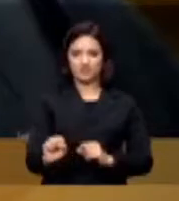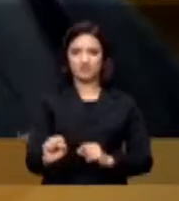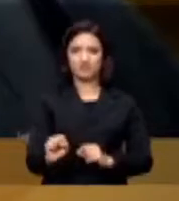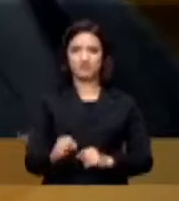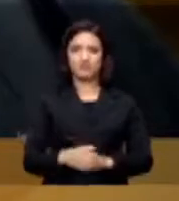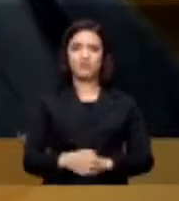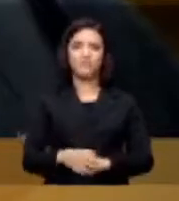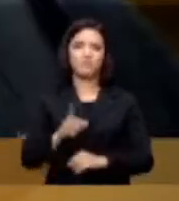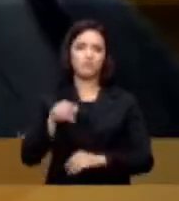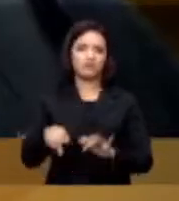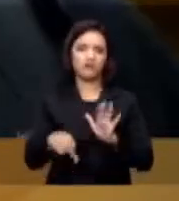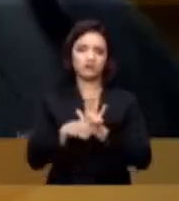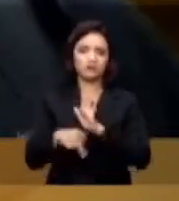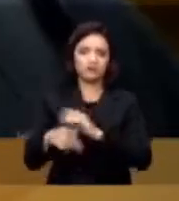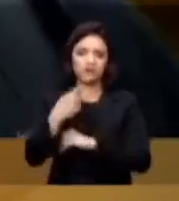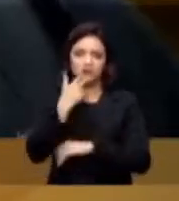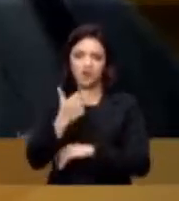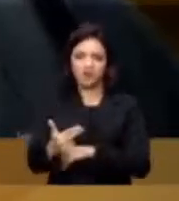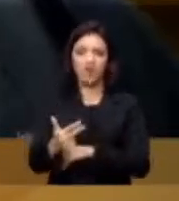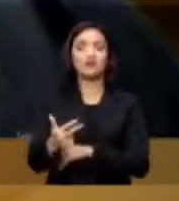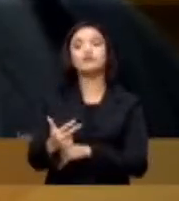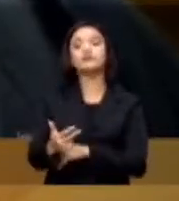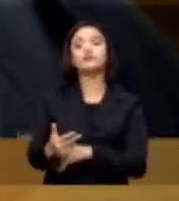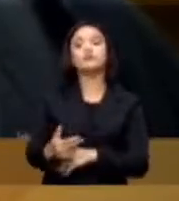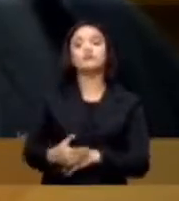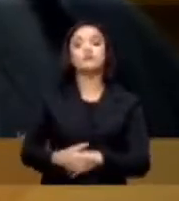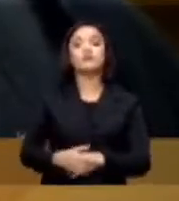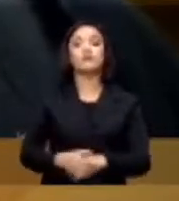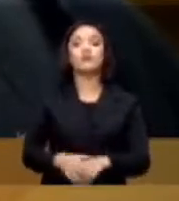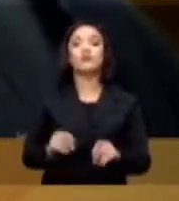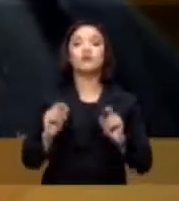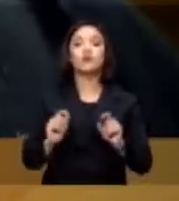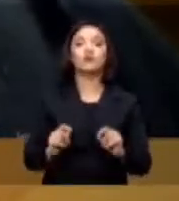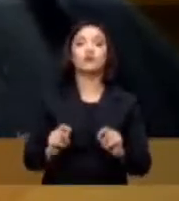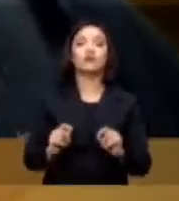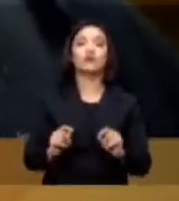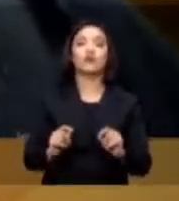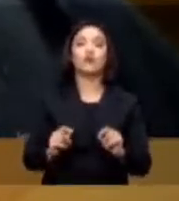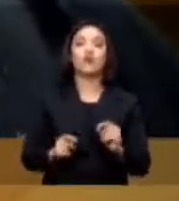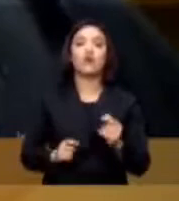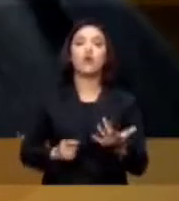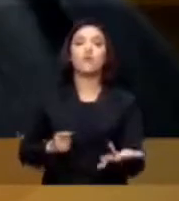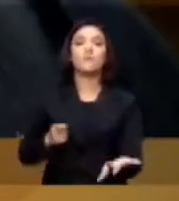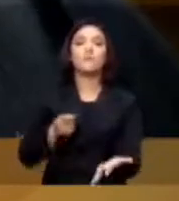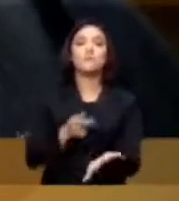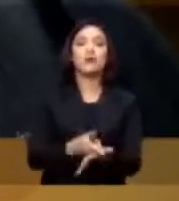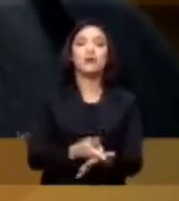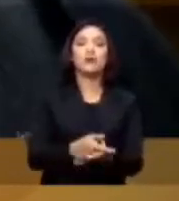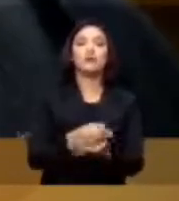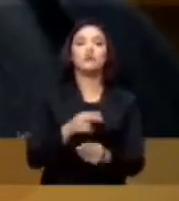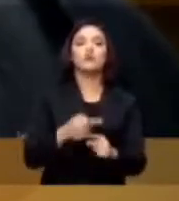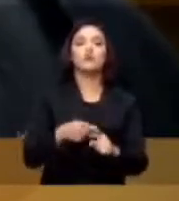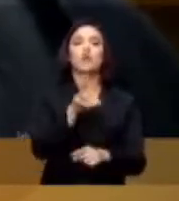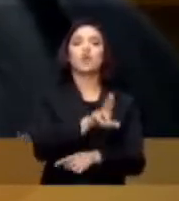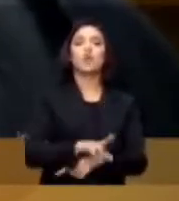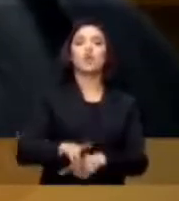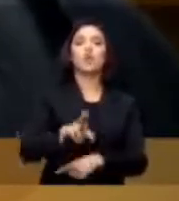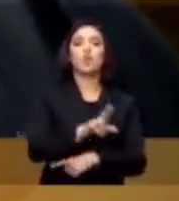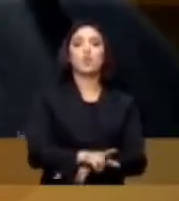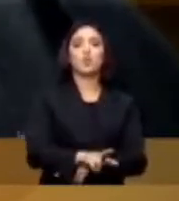regalium latino, que é justamente a retribuição pela utilização de patrimônio